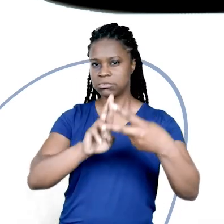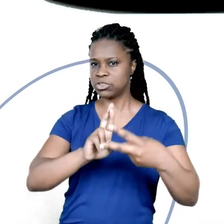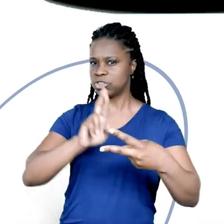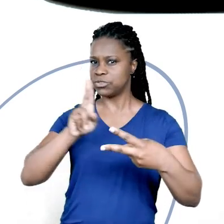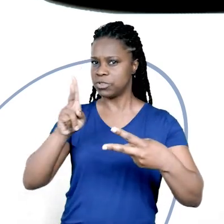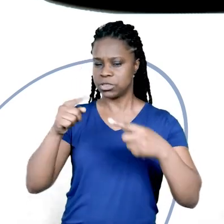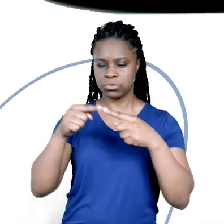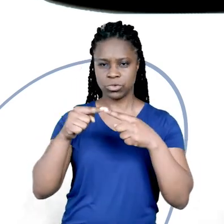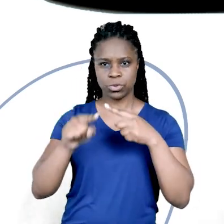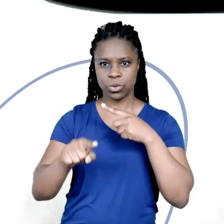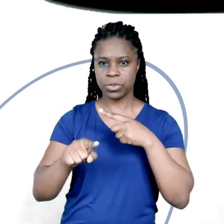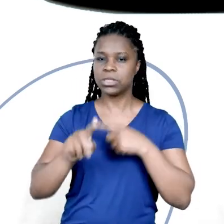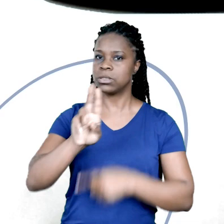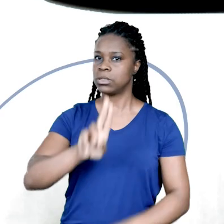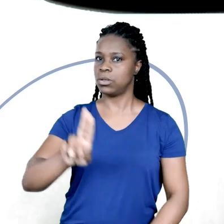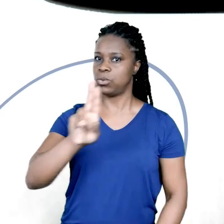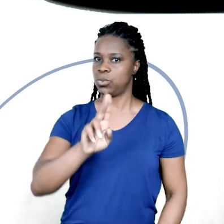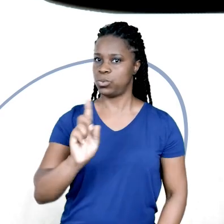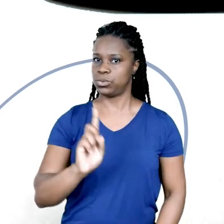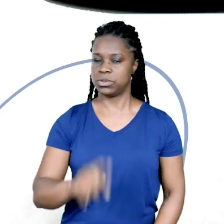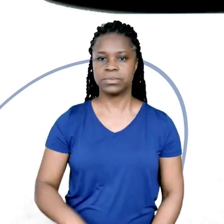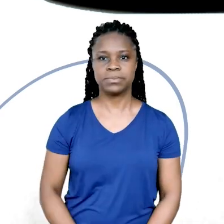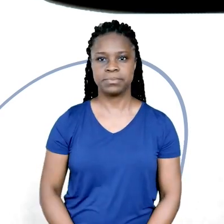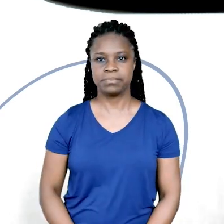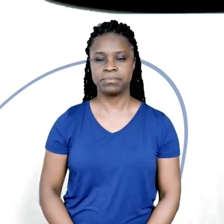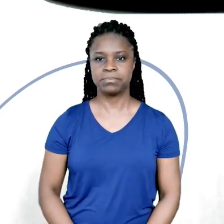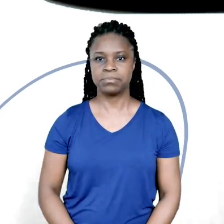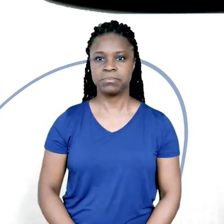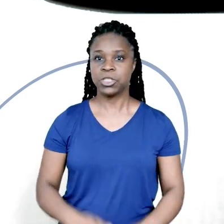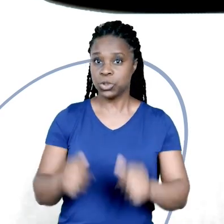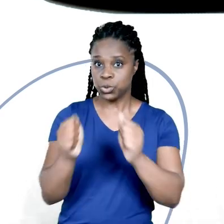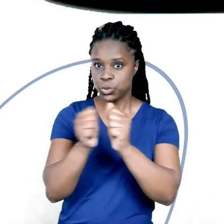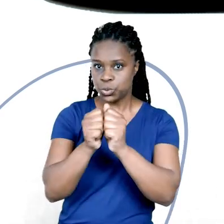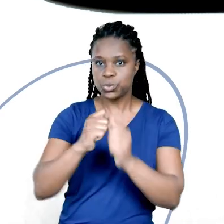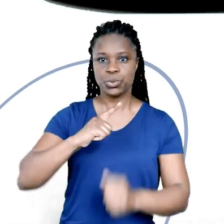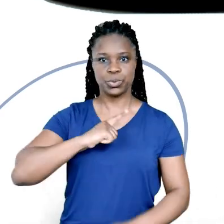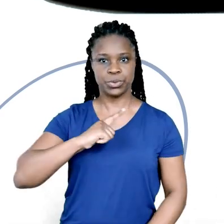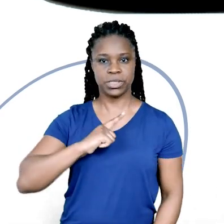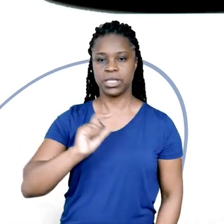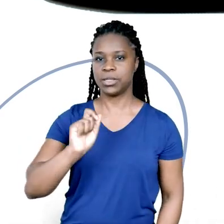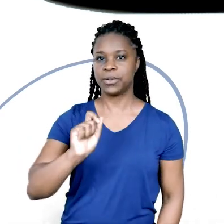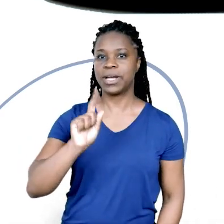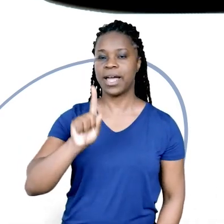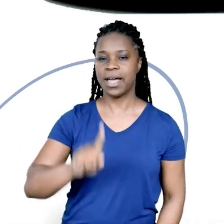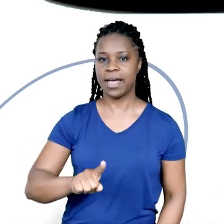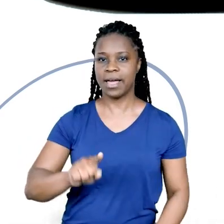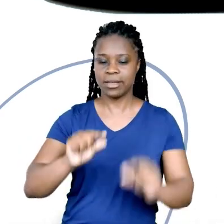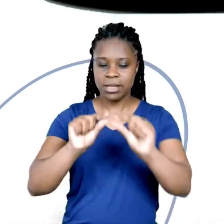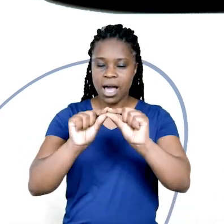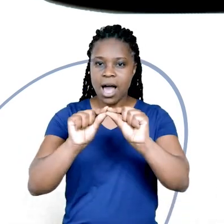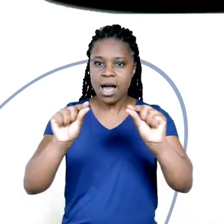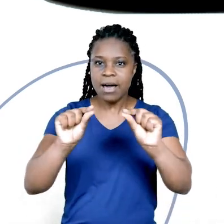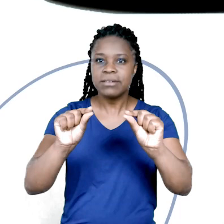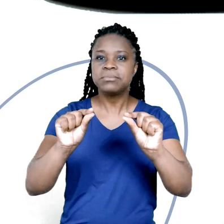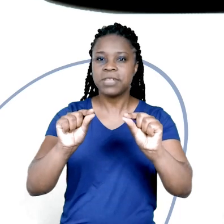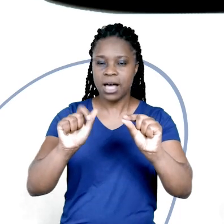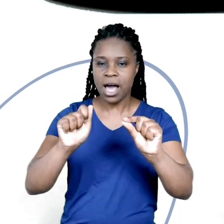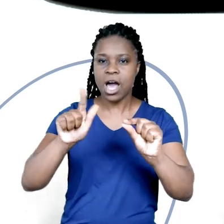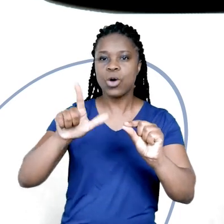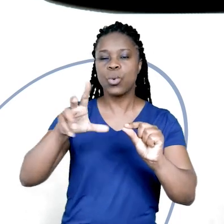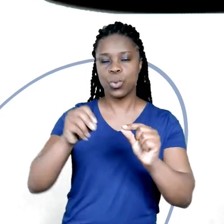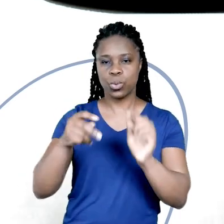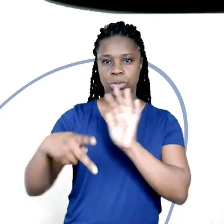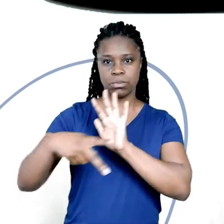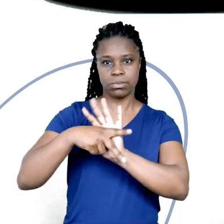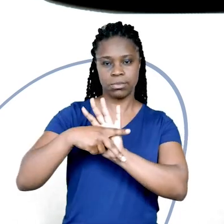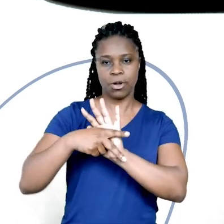no aspecto da insulina, não a utilize. Junto à caneta de insulina são disponibilizadas as agulhas próprias